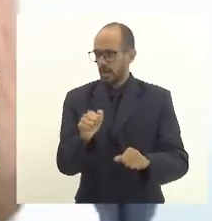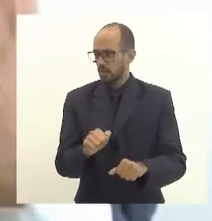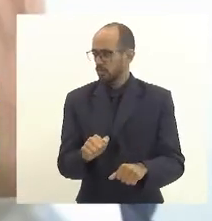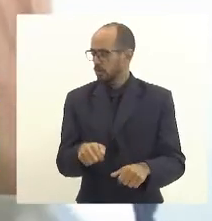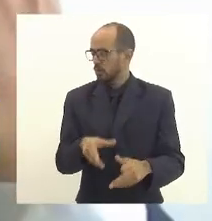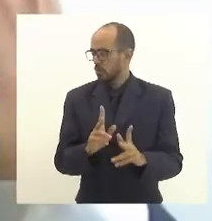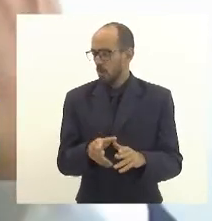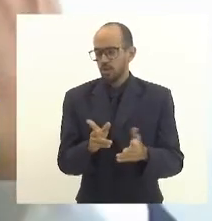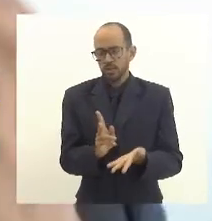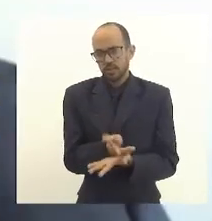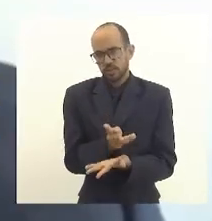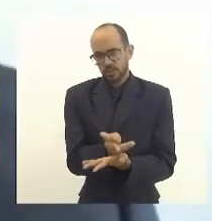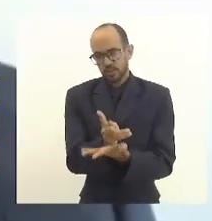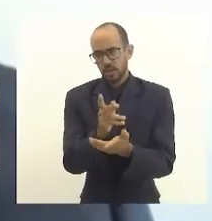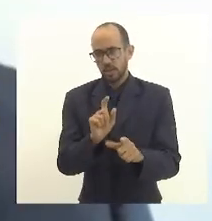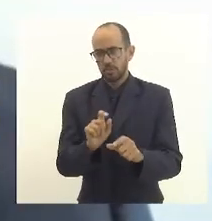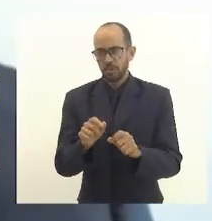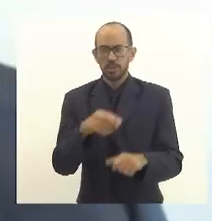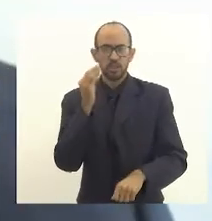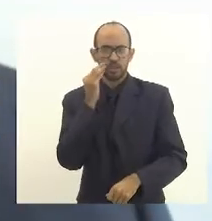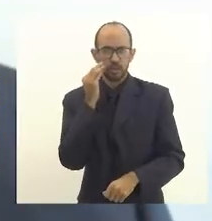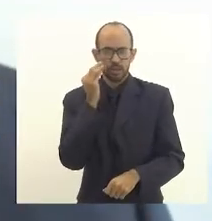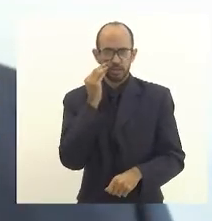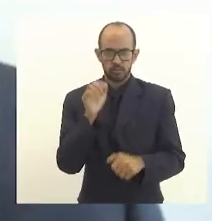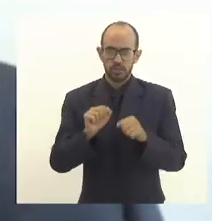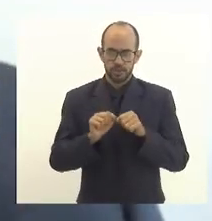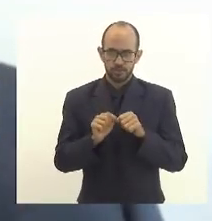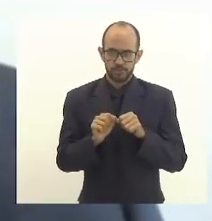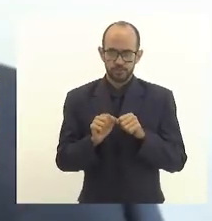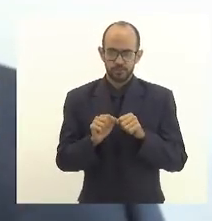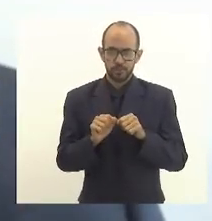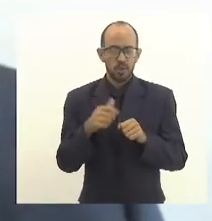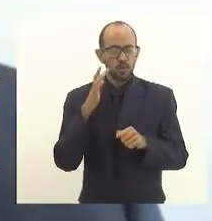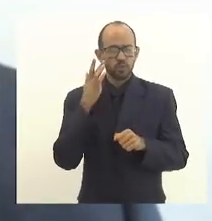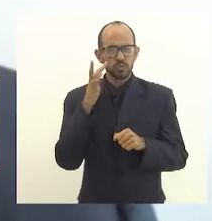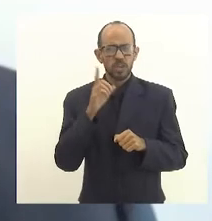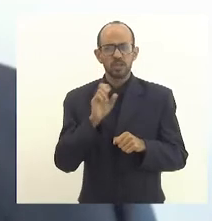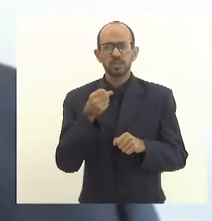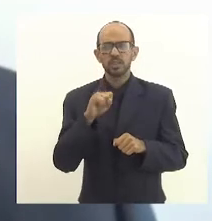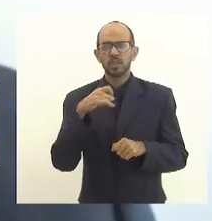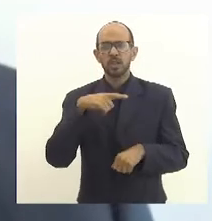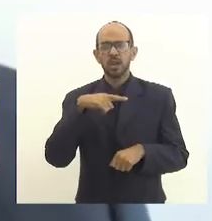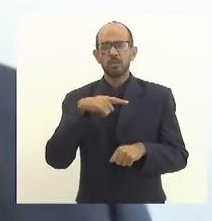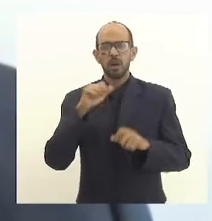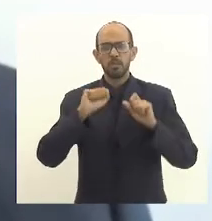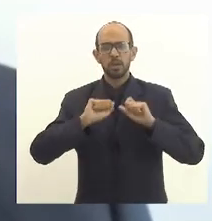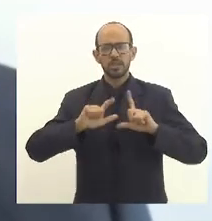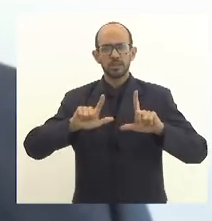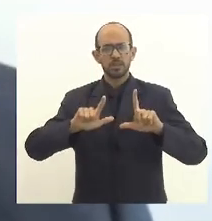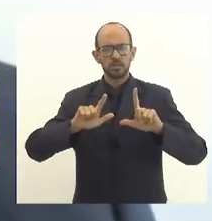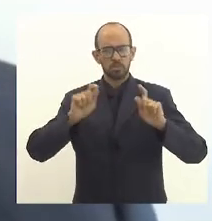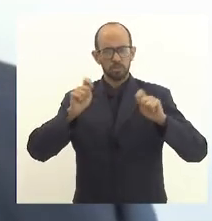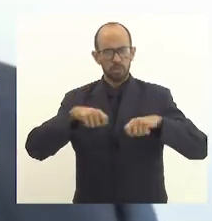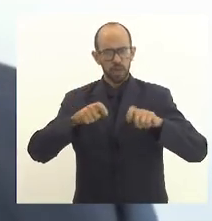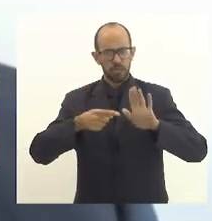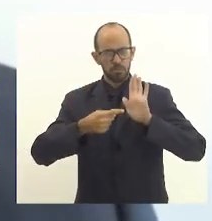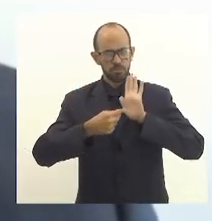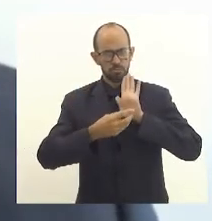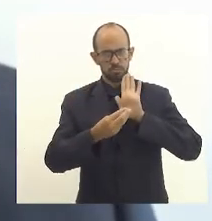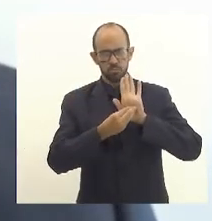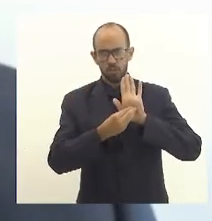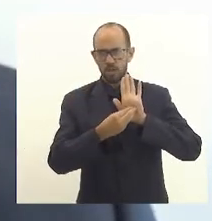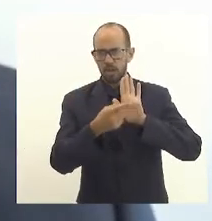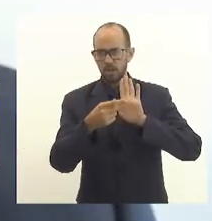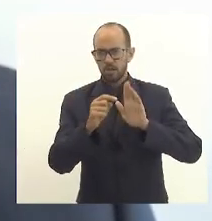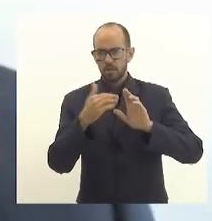temos buscado fazê-lo. Eu não sei se tem uma apresentação, se eu posso visualizar a apresentação. Eu